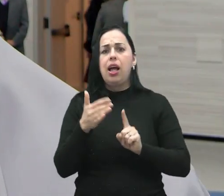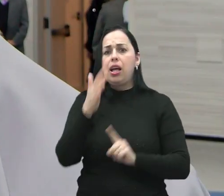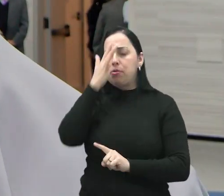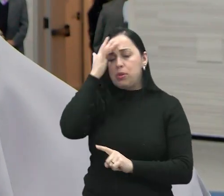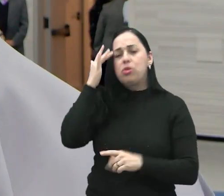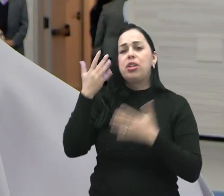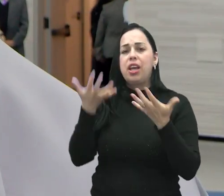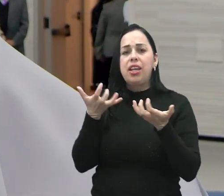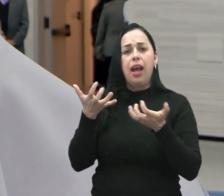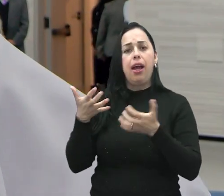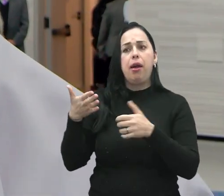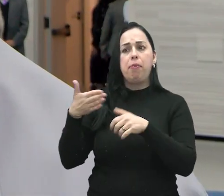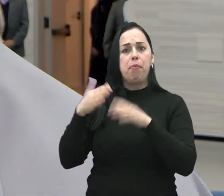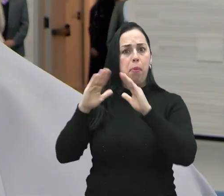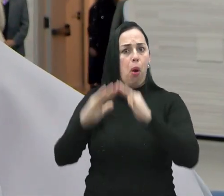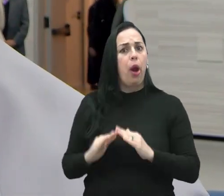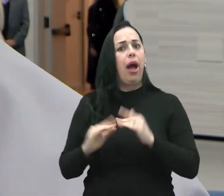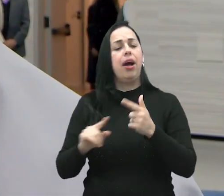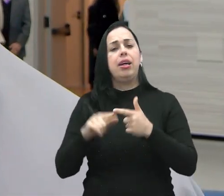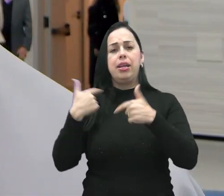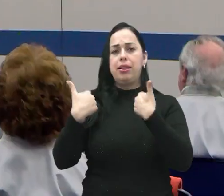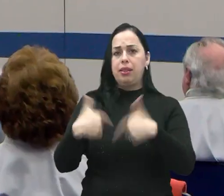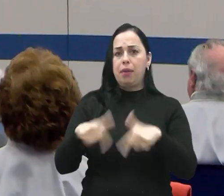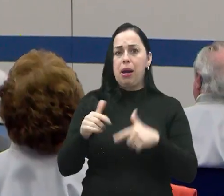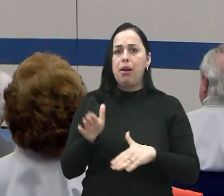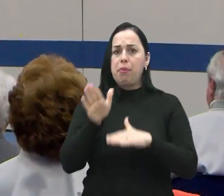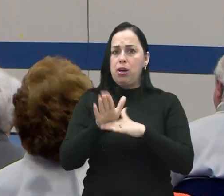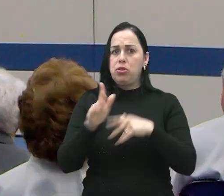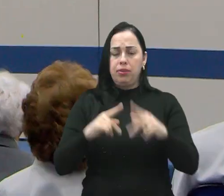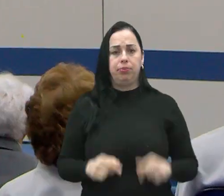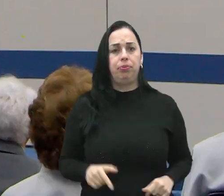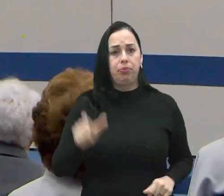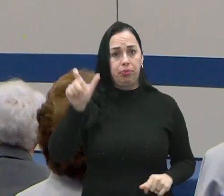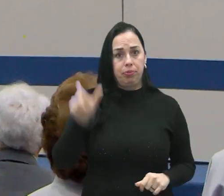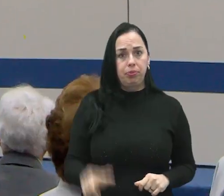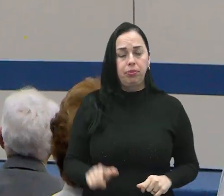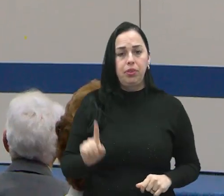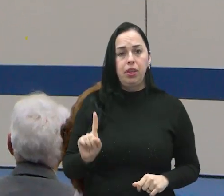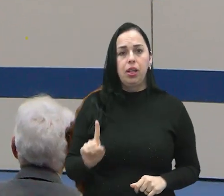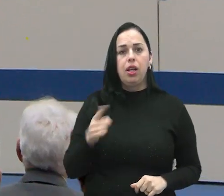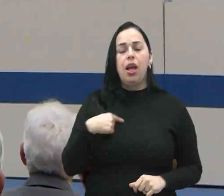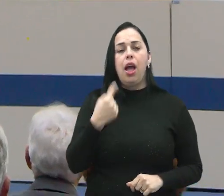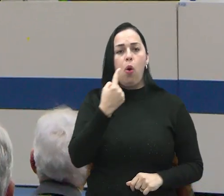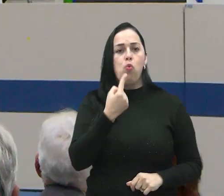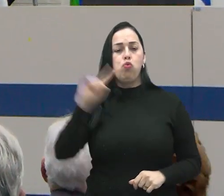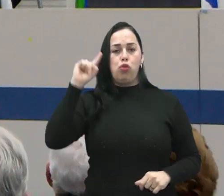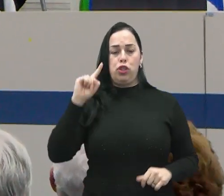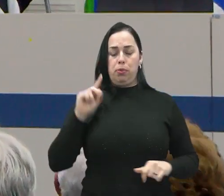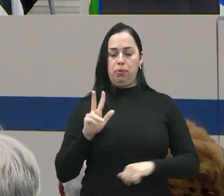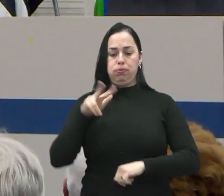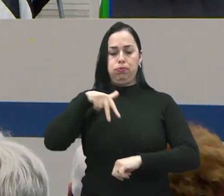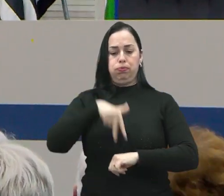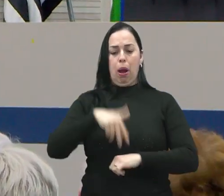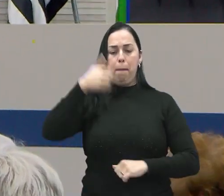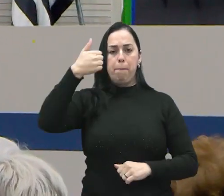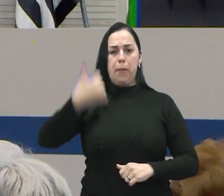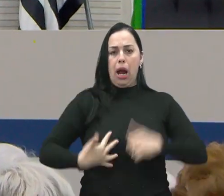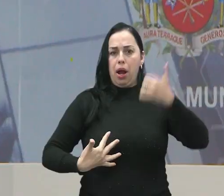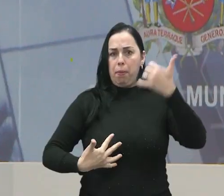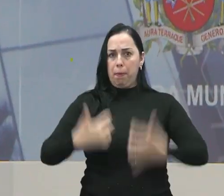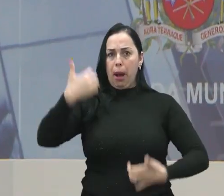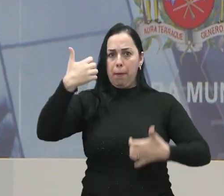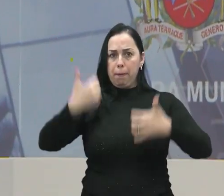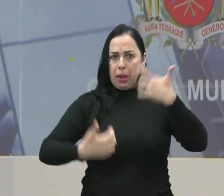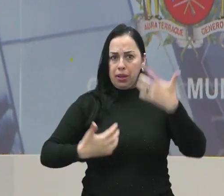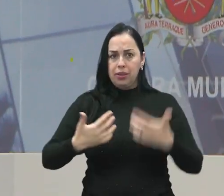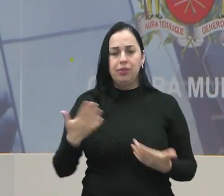querem sobreviver, viver e trabalhar em prol da cidade. Rodrigo Cabreira foi o último a discursar no púlpito do plenário da Câmara Municipal.